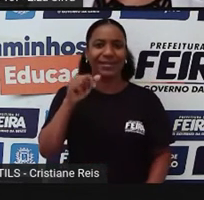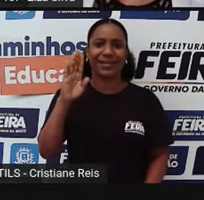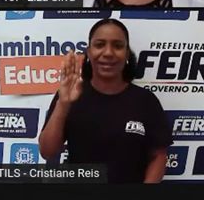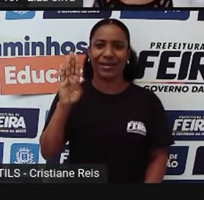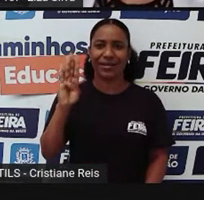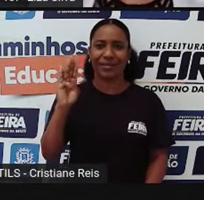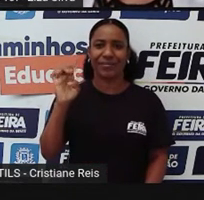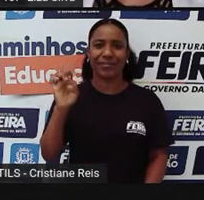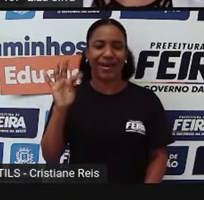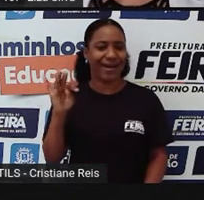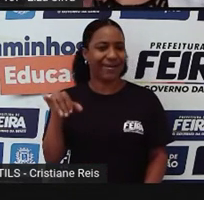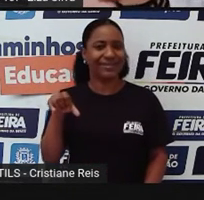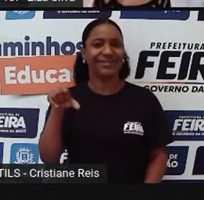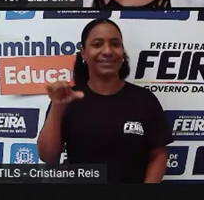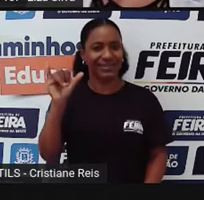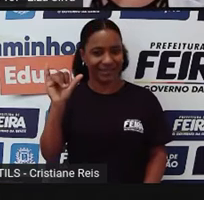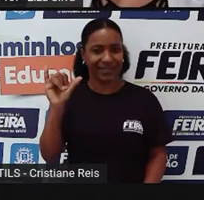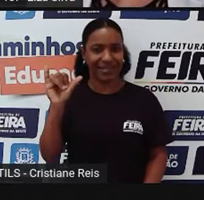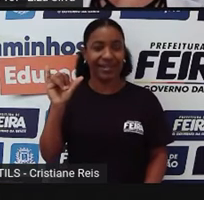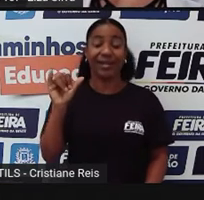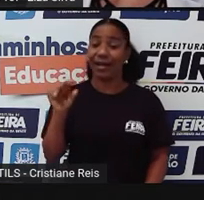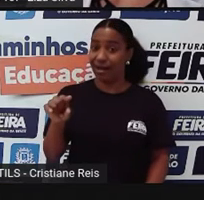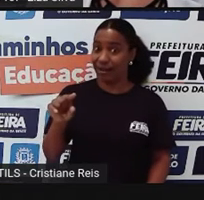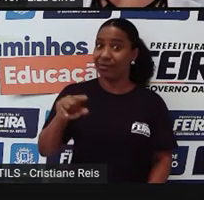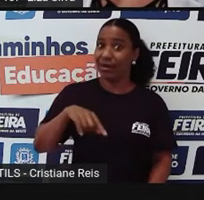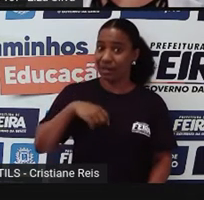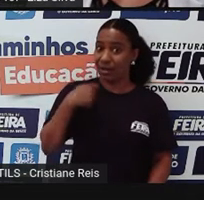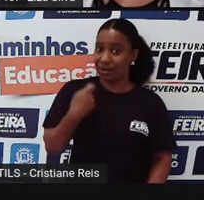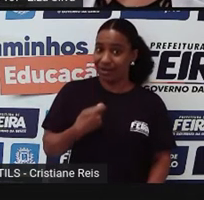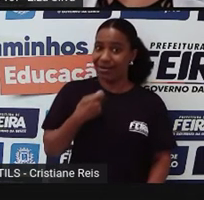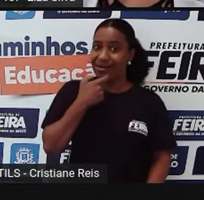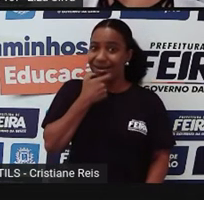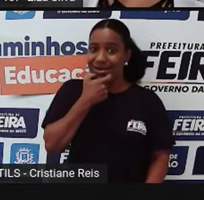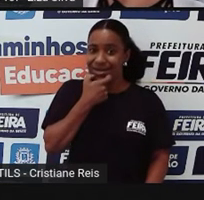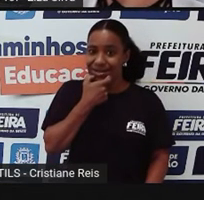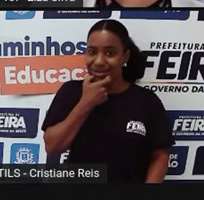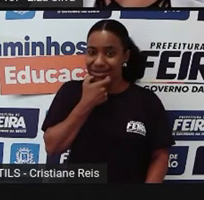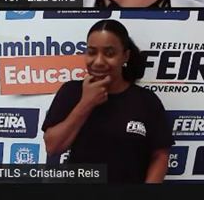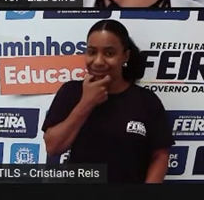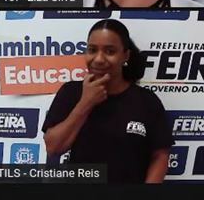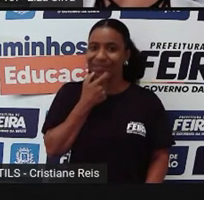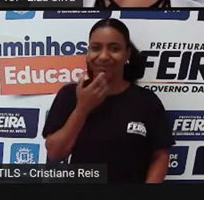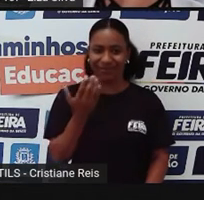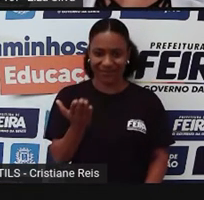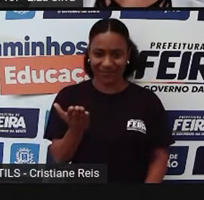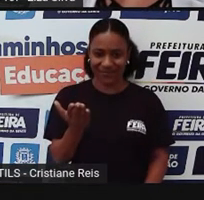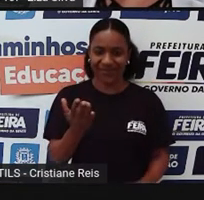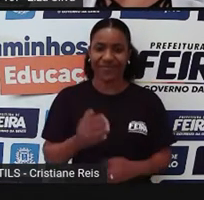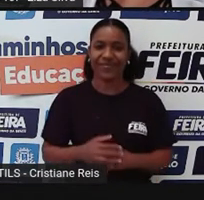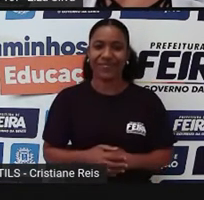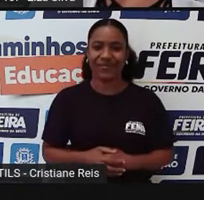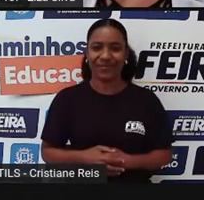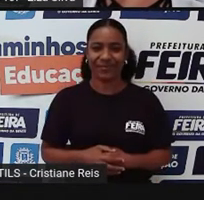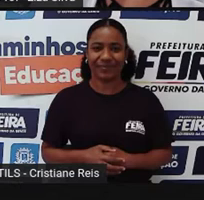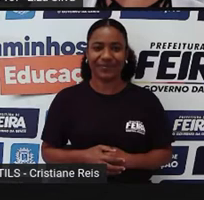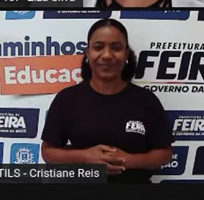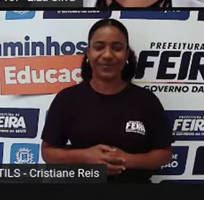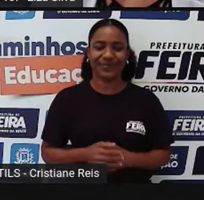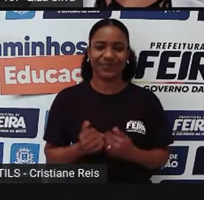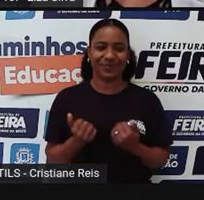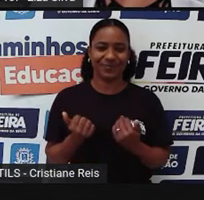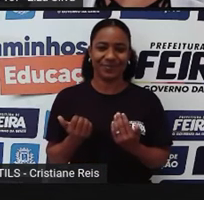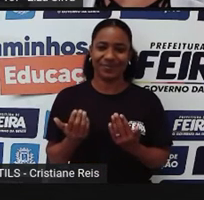nós em inglês e depois será a nossa vez ai anivet Anistia eo